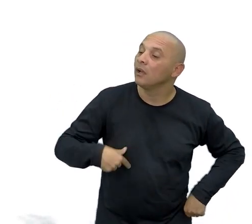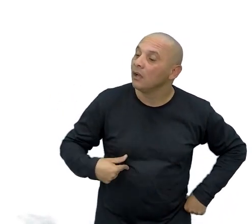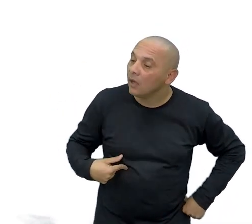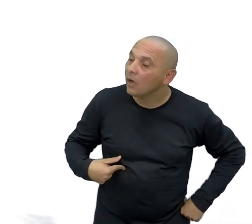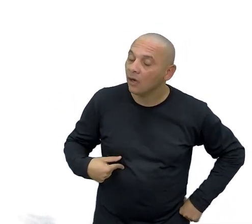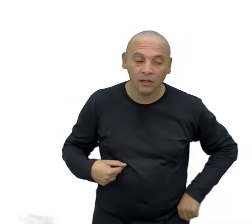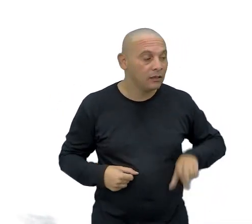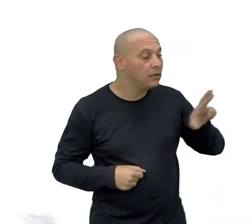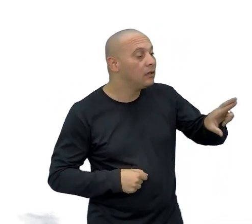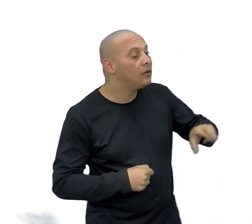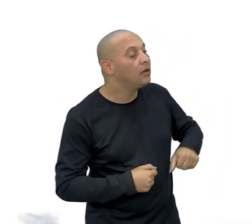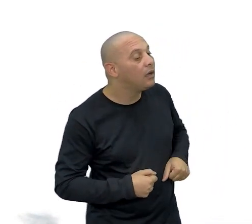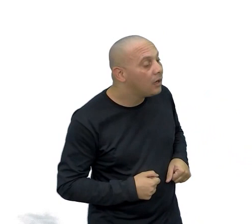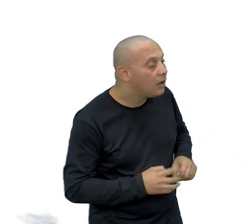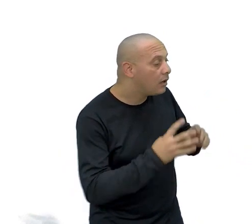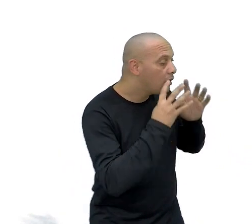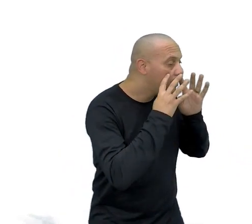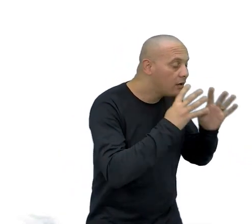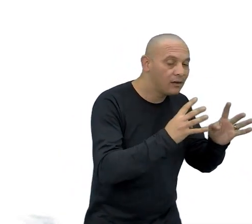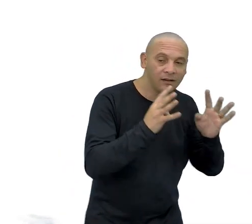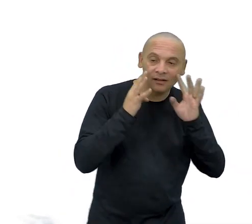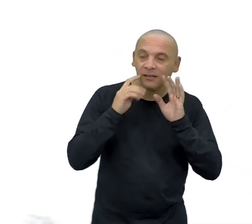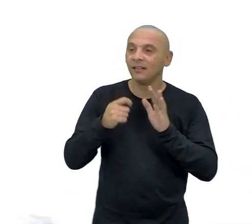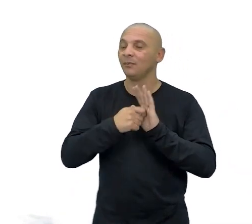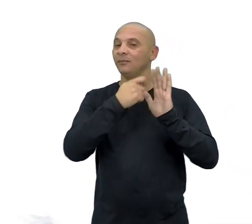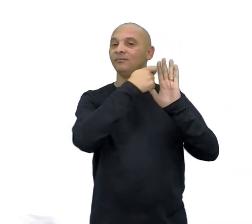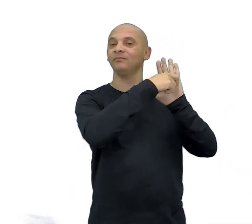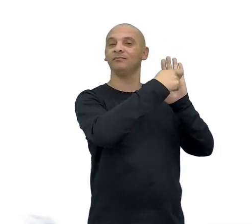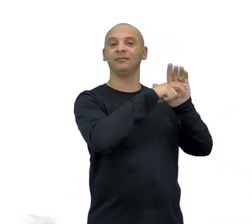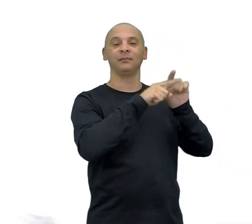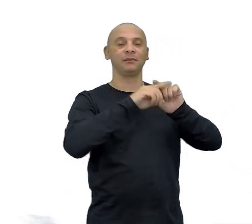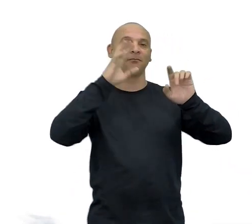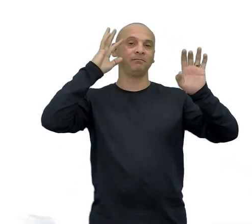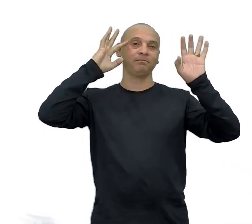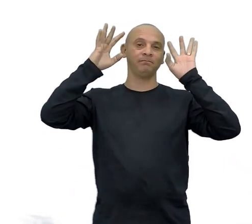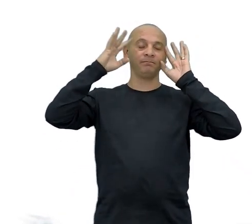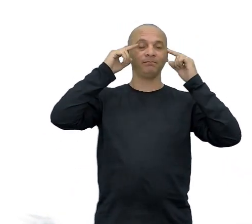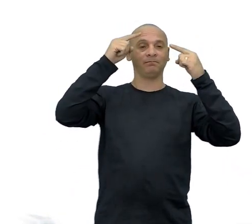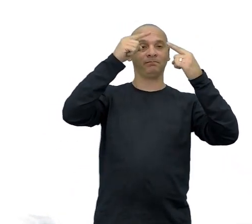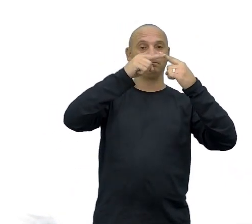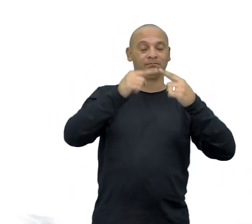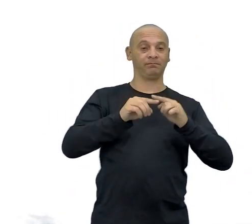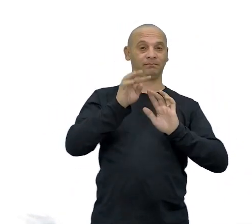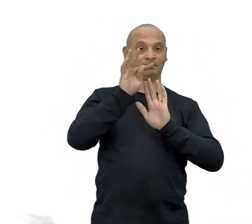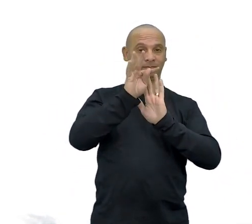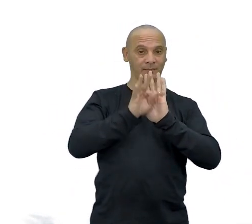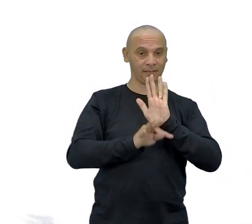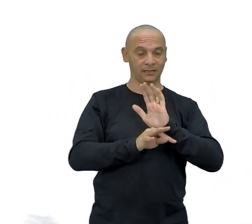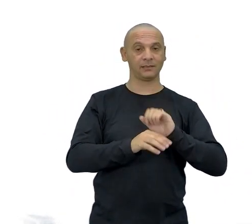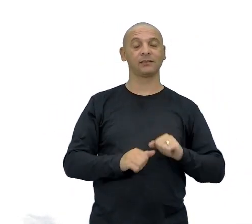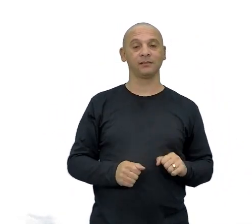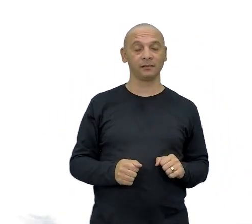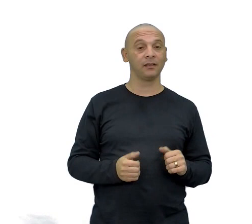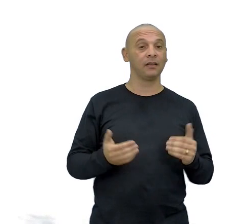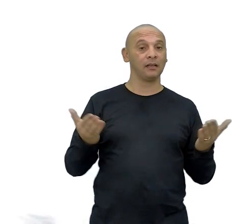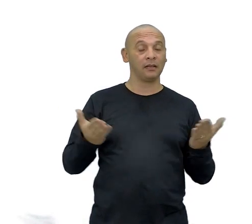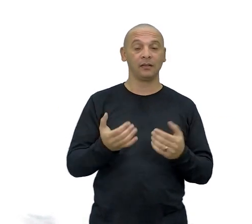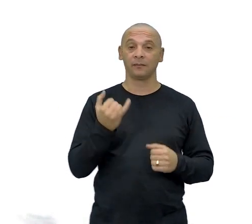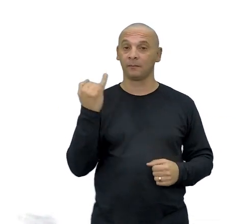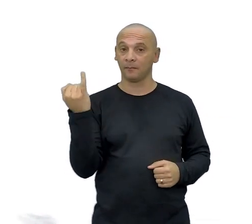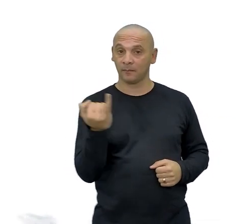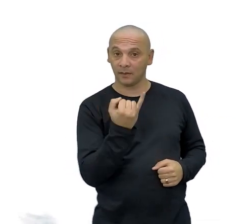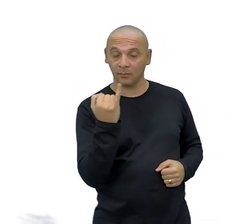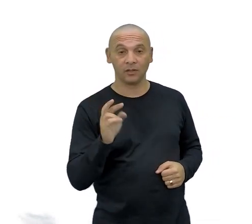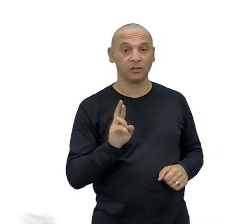na lousa e no caderno, e reflexão e análise das produções artísticas e literárias. Esse momento